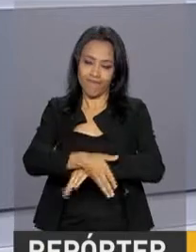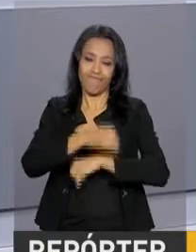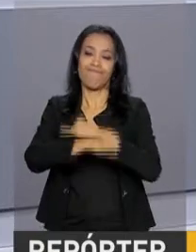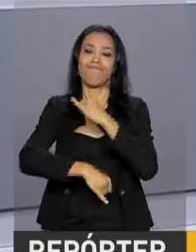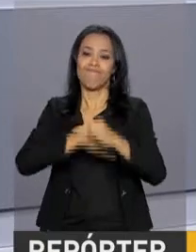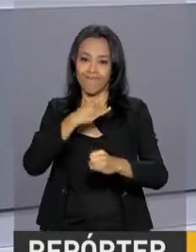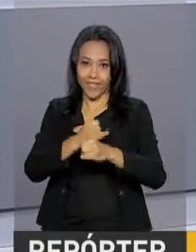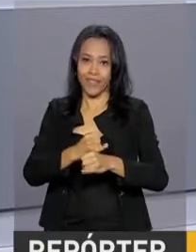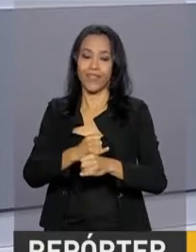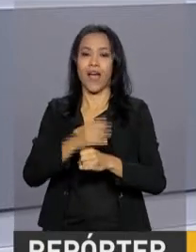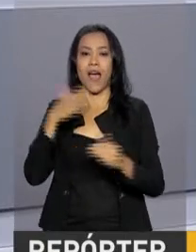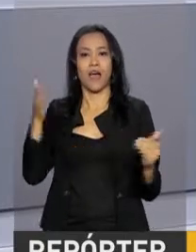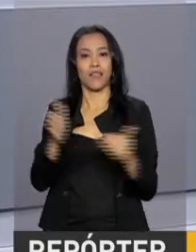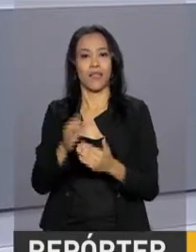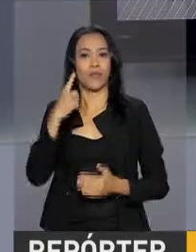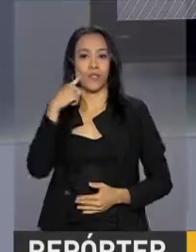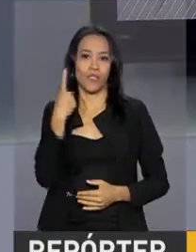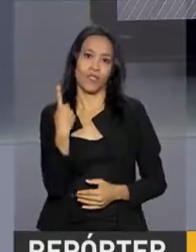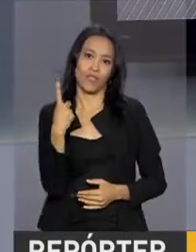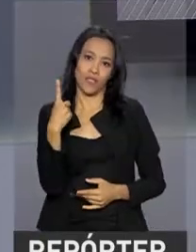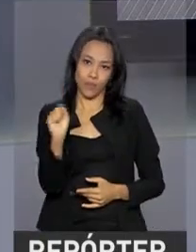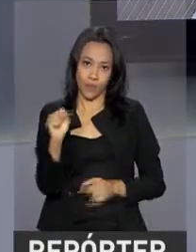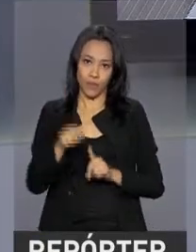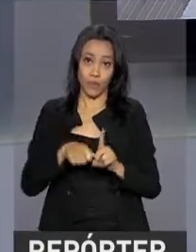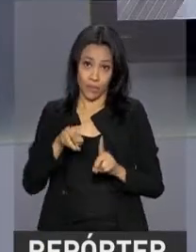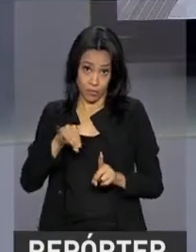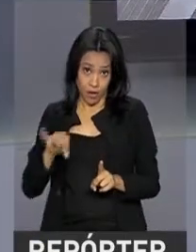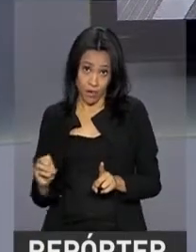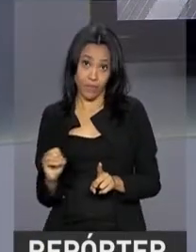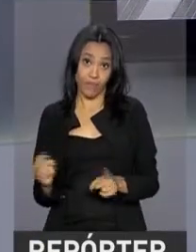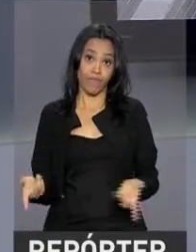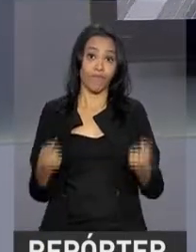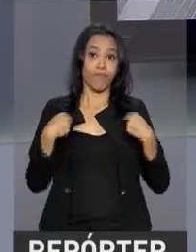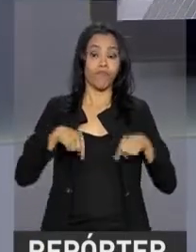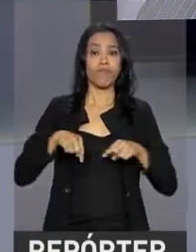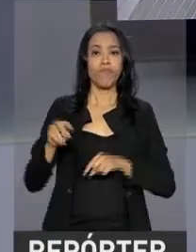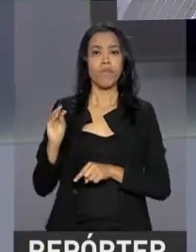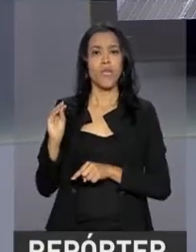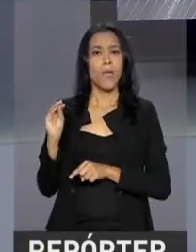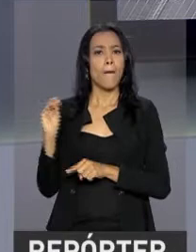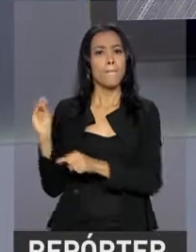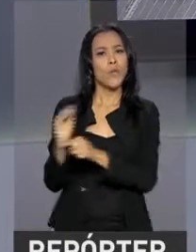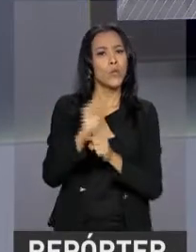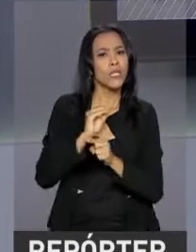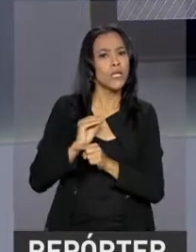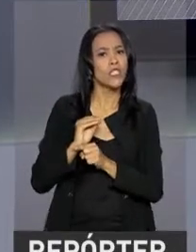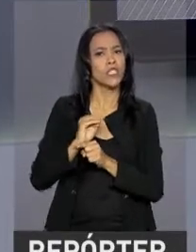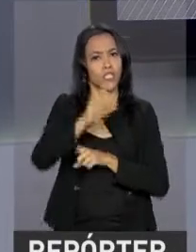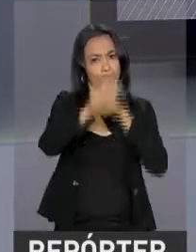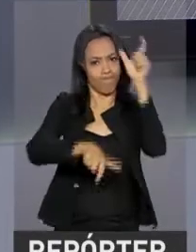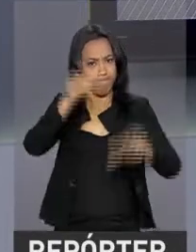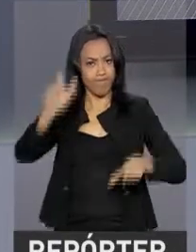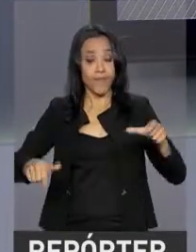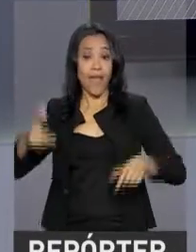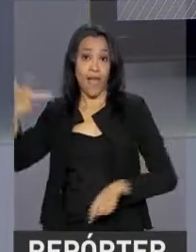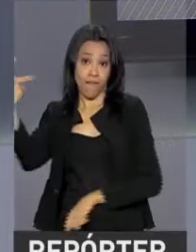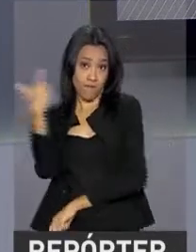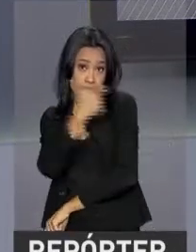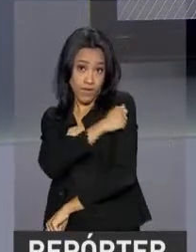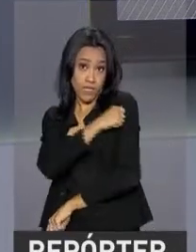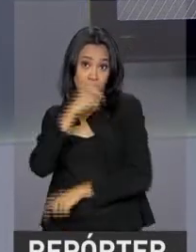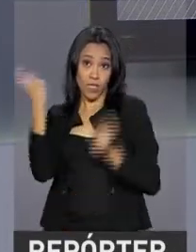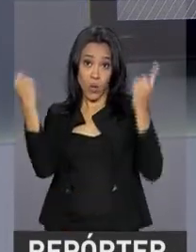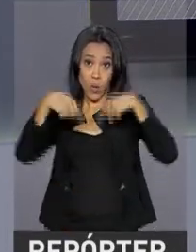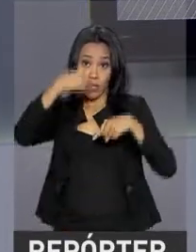até 18 de maio além de proteger as pessoas a vacina com a gripe pode evitar gastos com